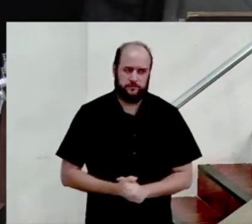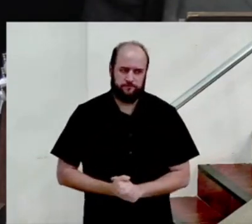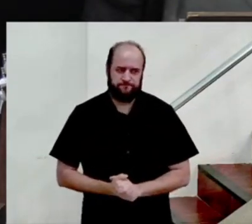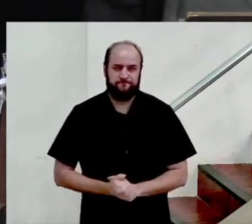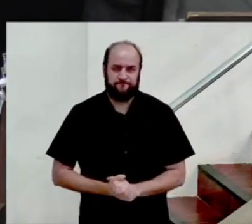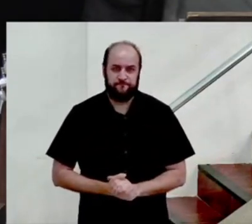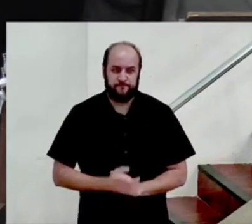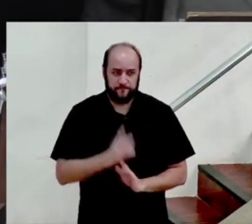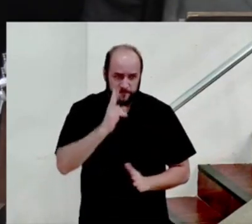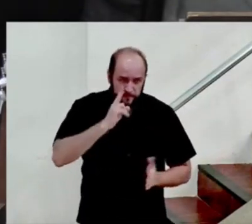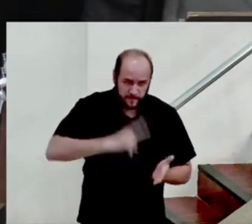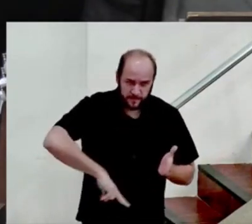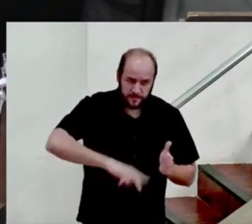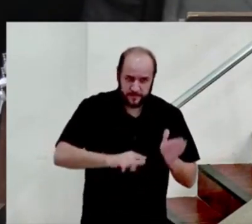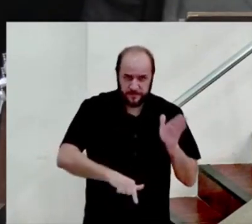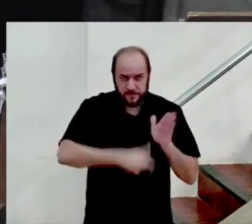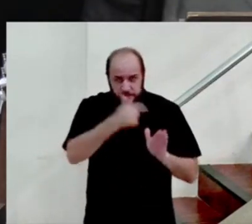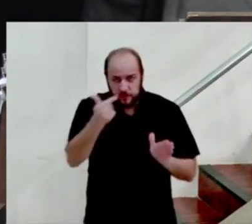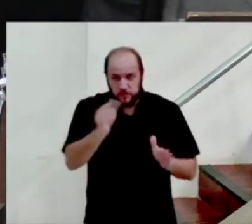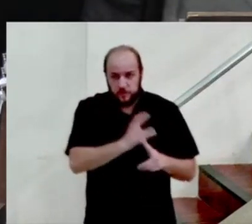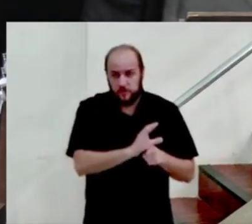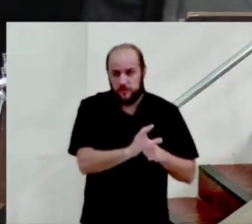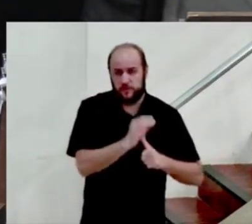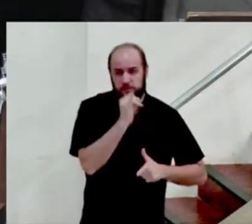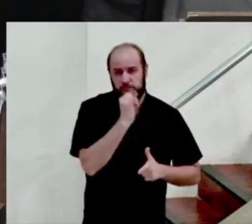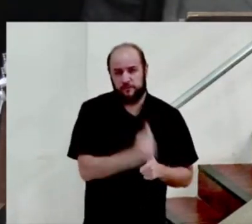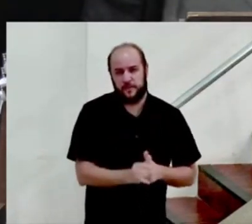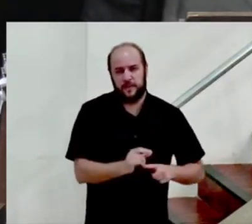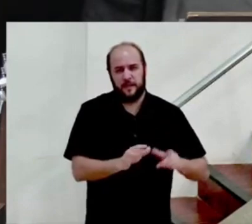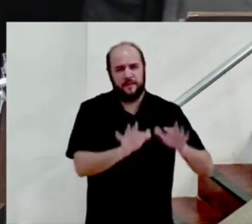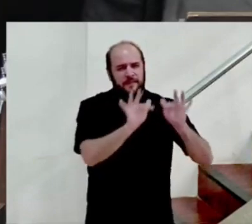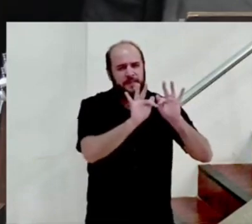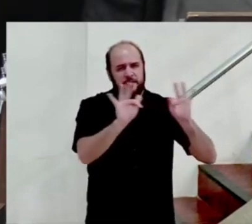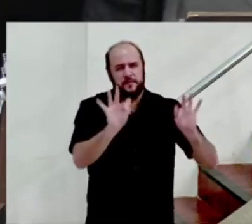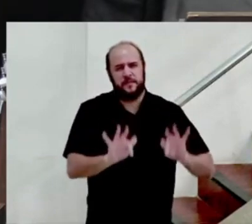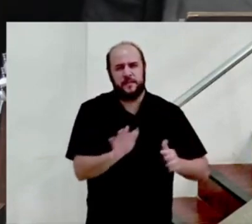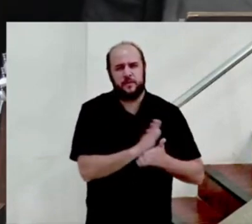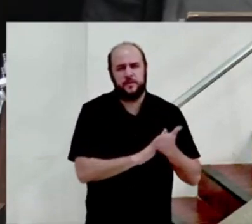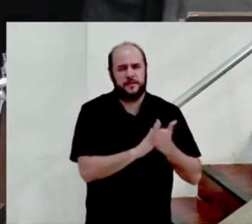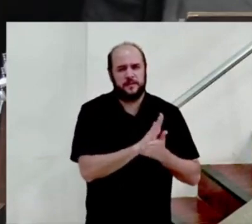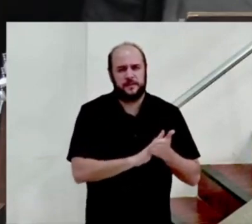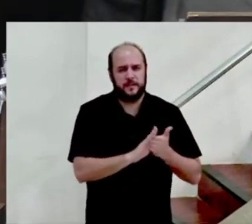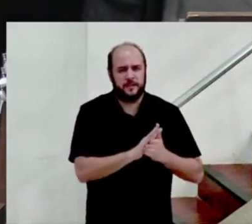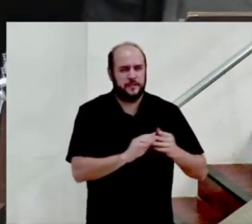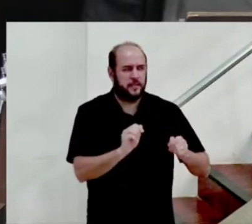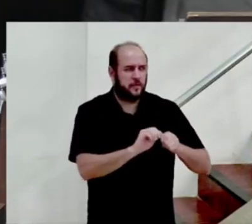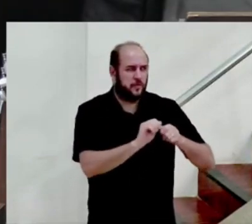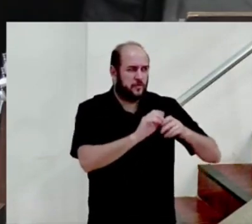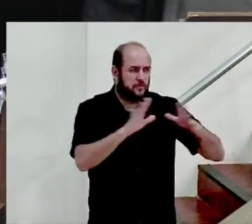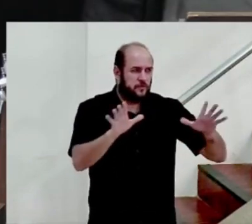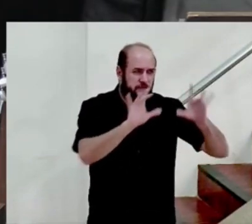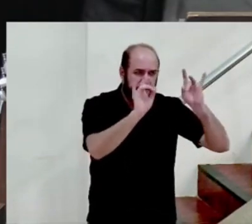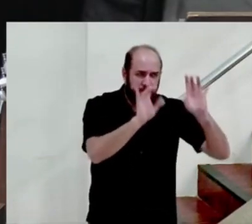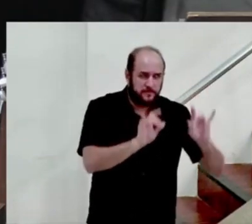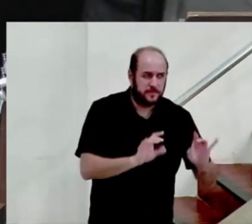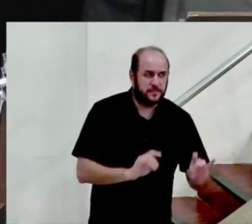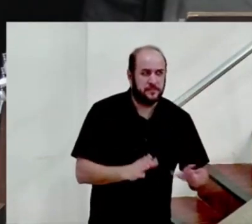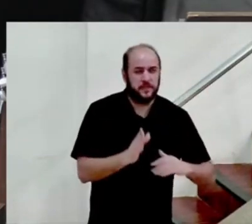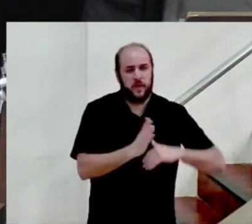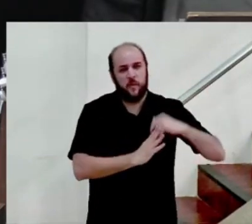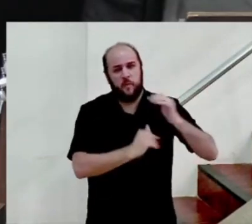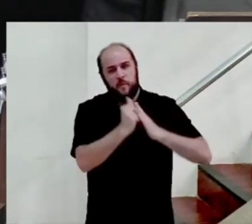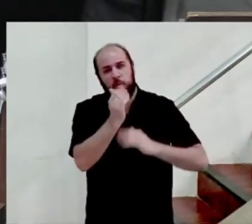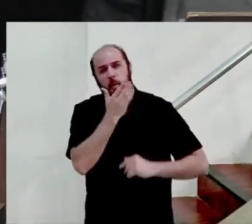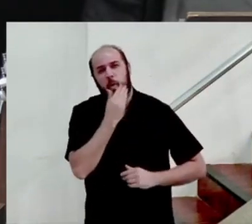texto de 2 Coríntios que fala que nenhum tabernáculo, nenhum santuário foi construído exclusivamente por mãos